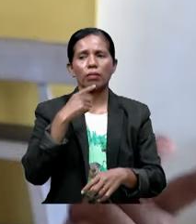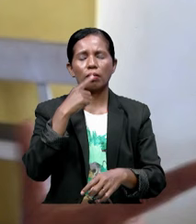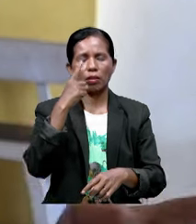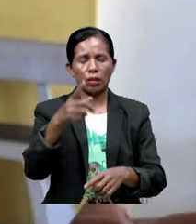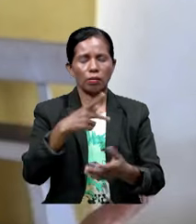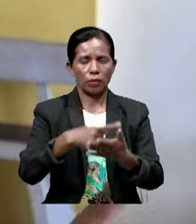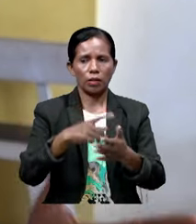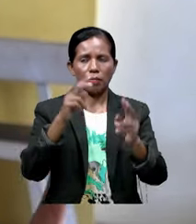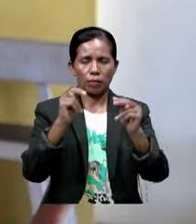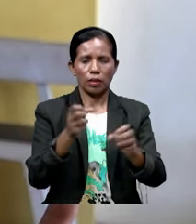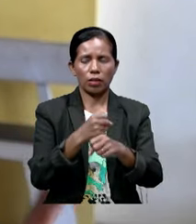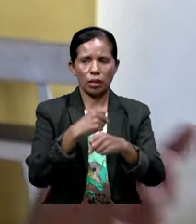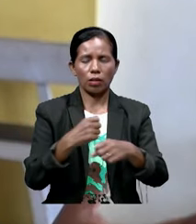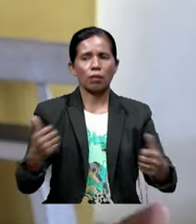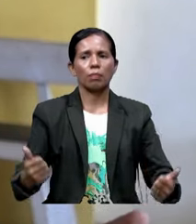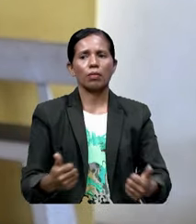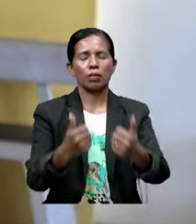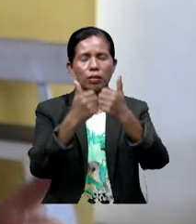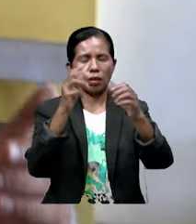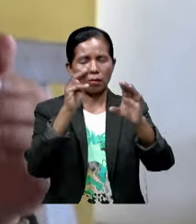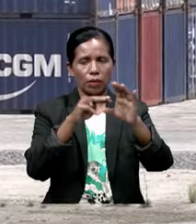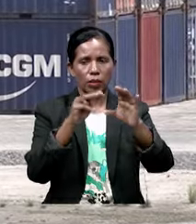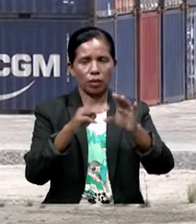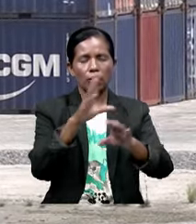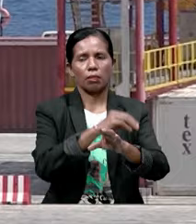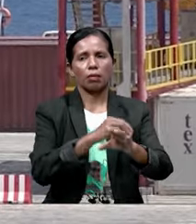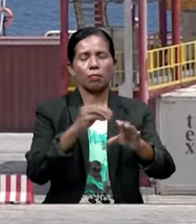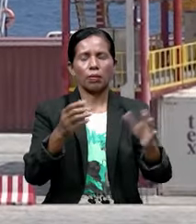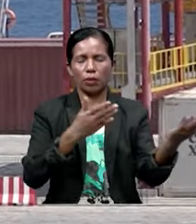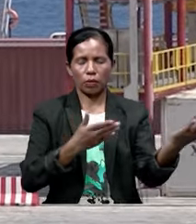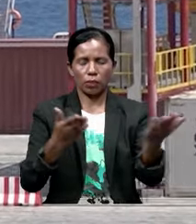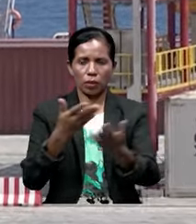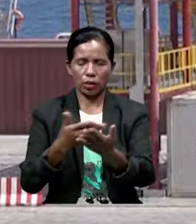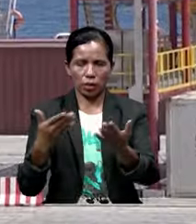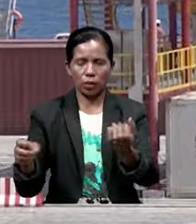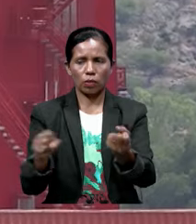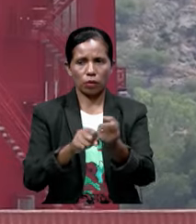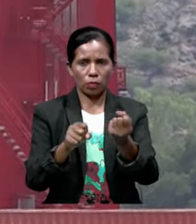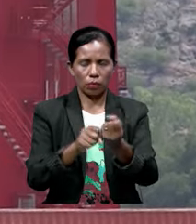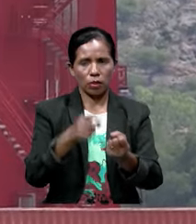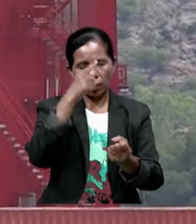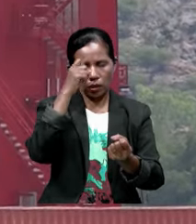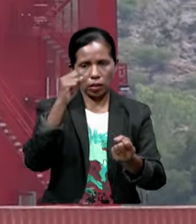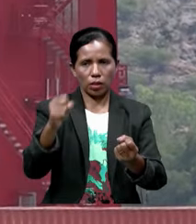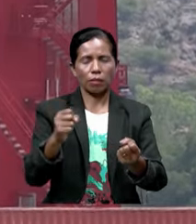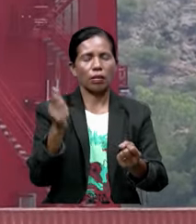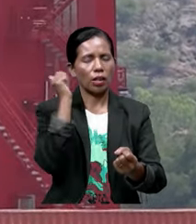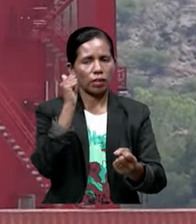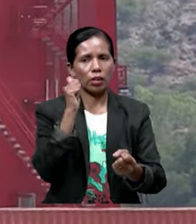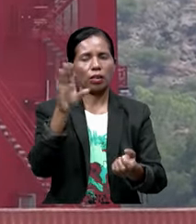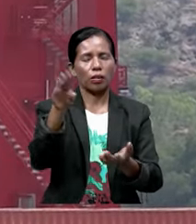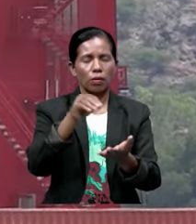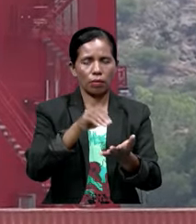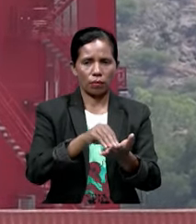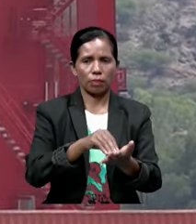Porto Tibar precisa de uma competição e a mercado da tarifa importação ou exportação também comércio ASEAN adopta mercado